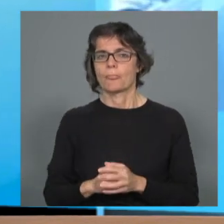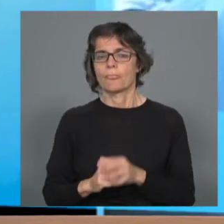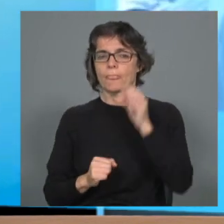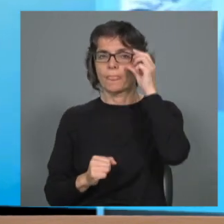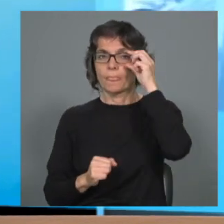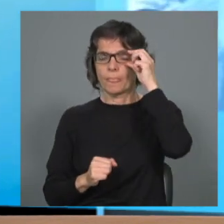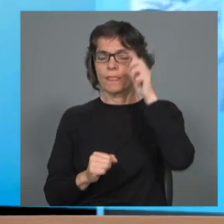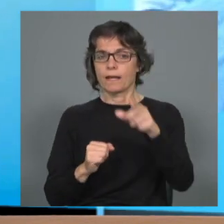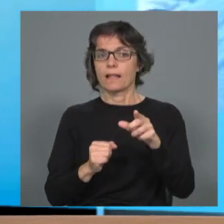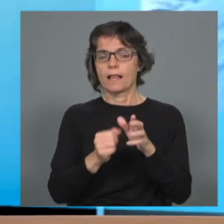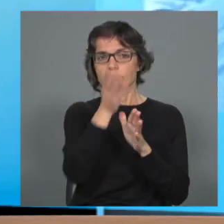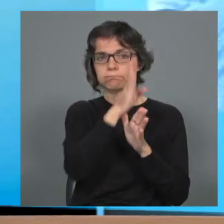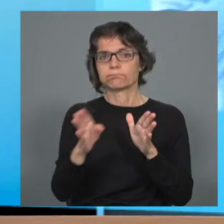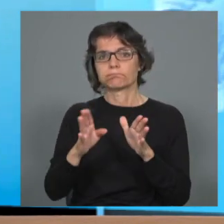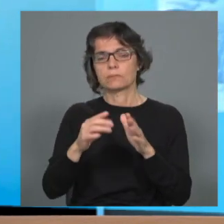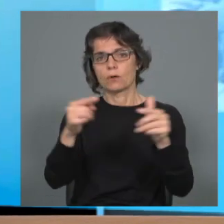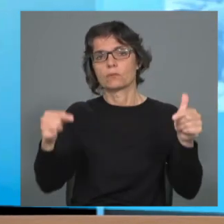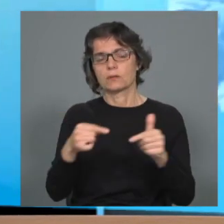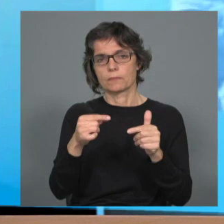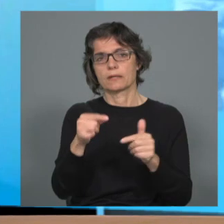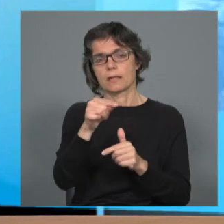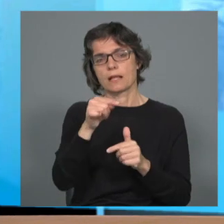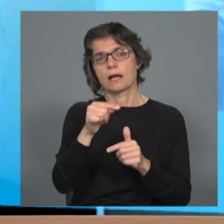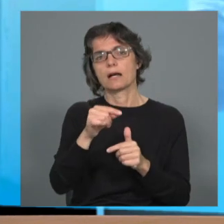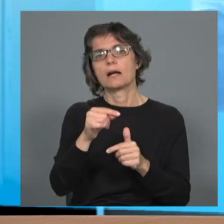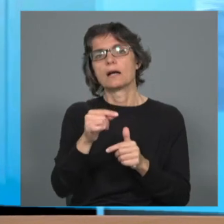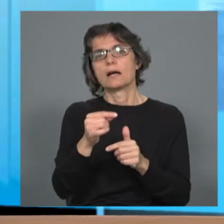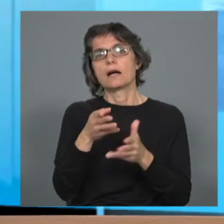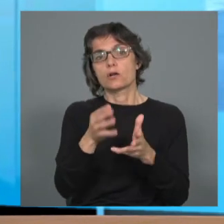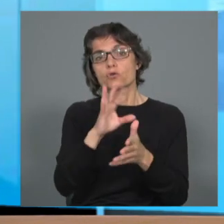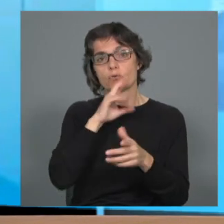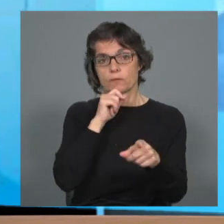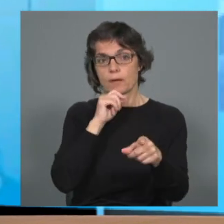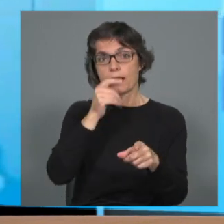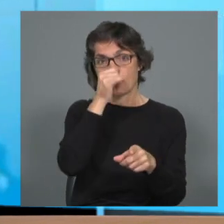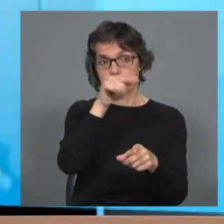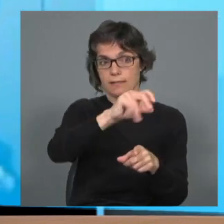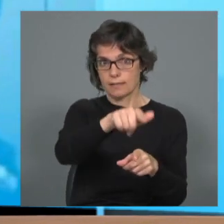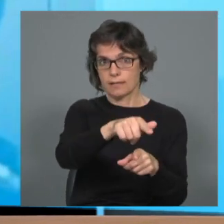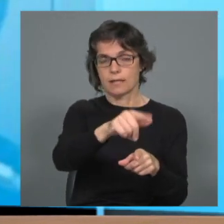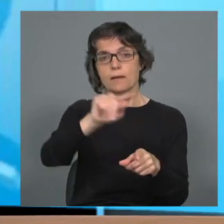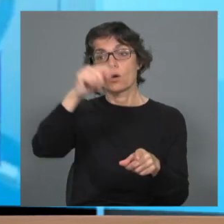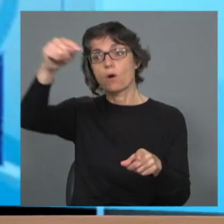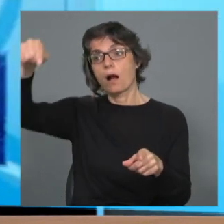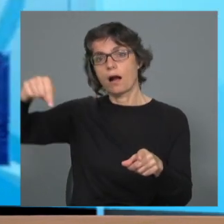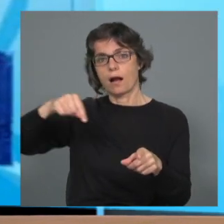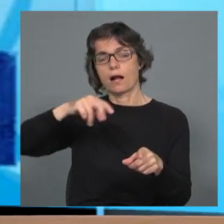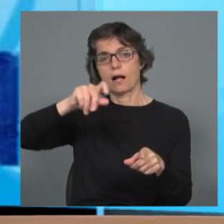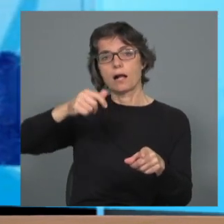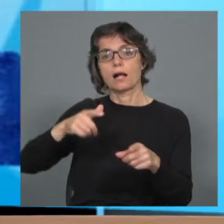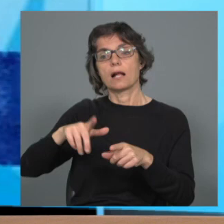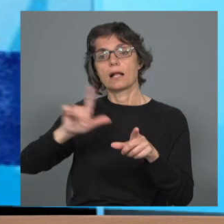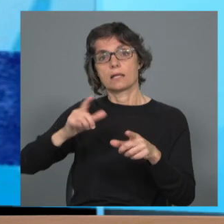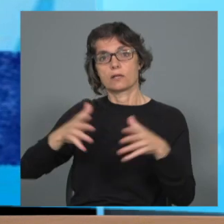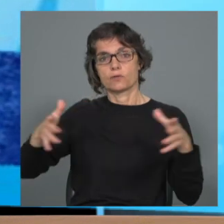e implementar um gabinete de ajuda de mãe em Santarém, mas também todos os outros gabinetes que temos espalhados pela Grande Lisboa,